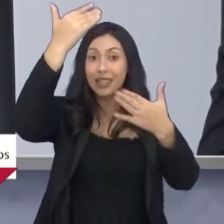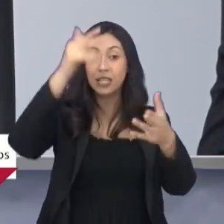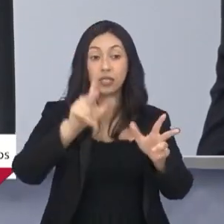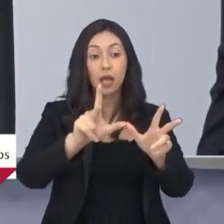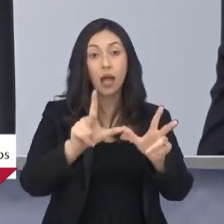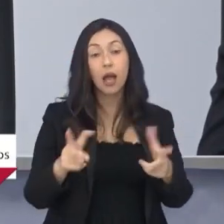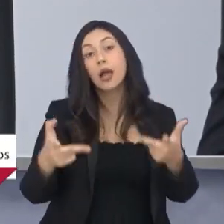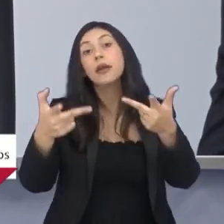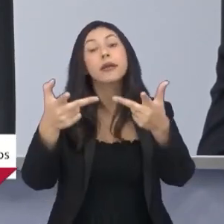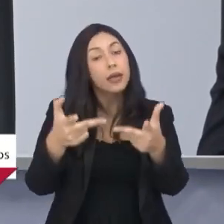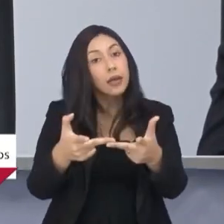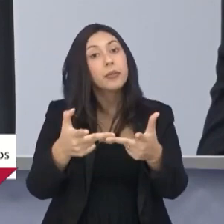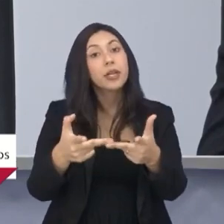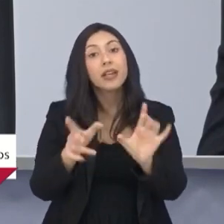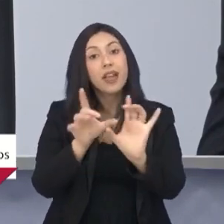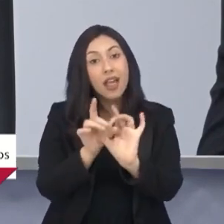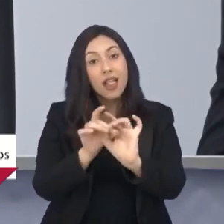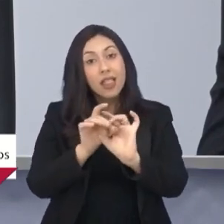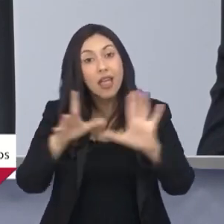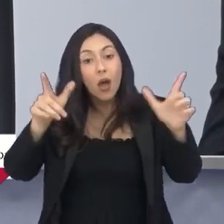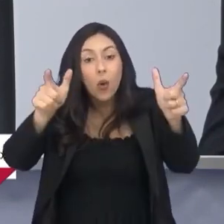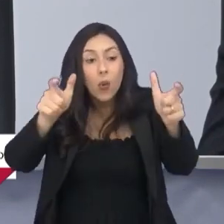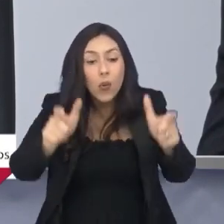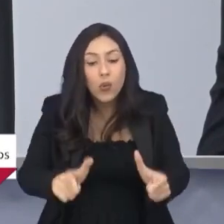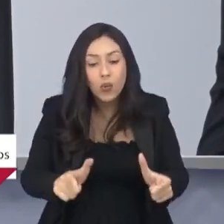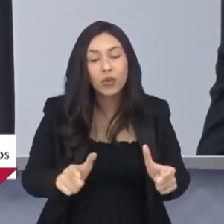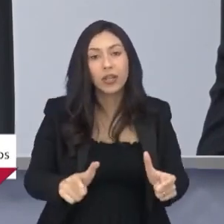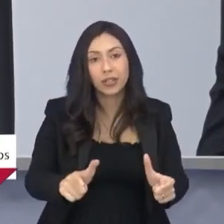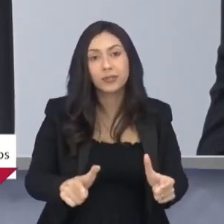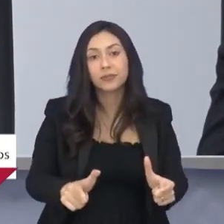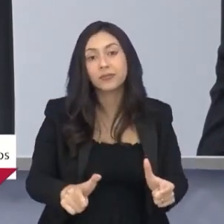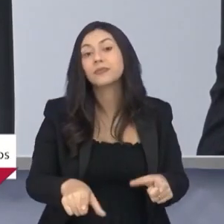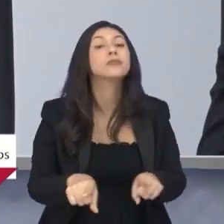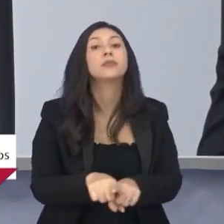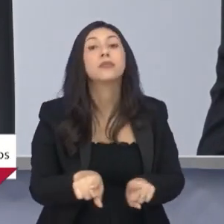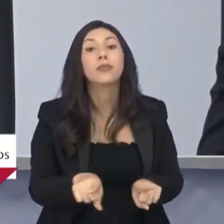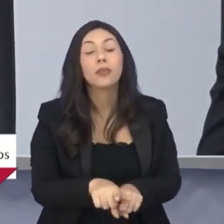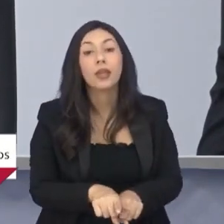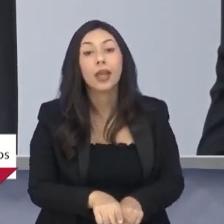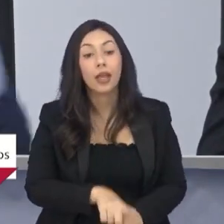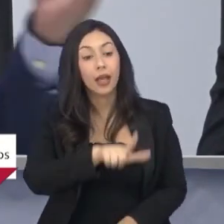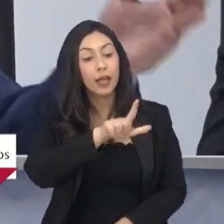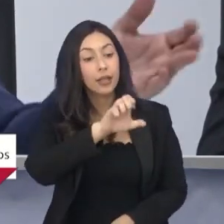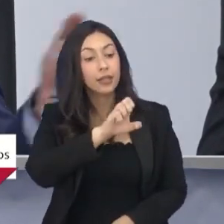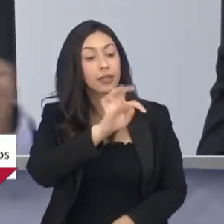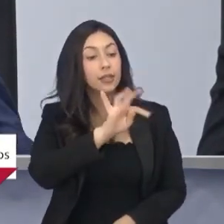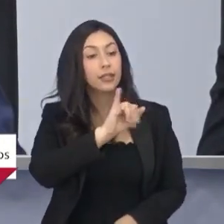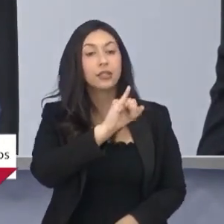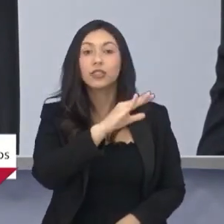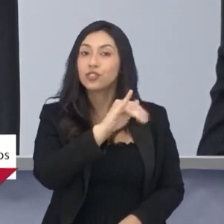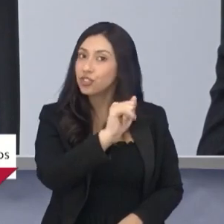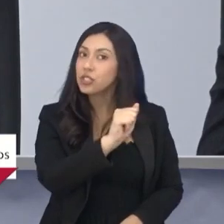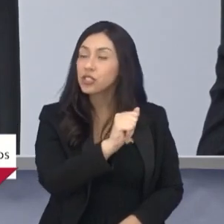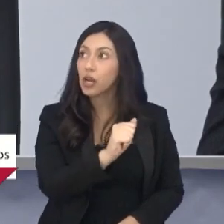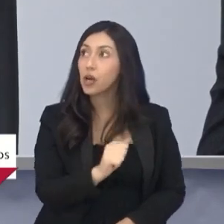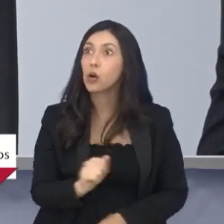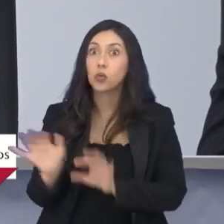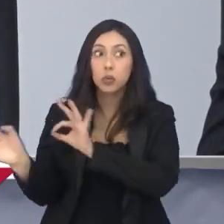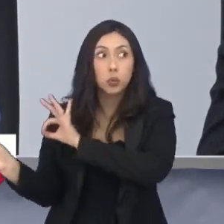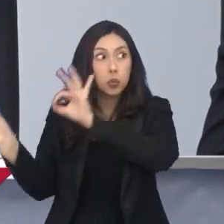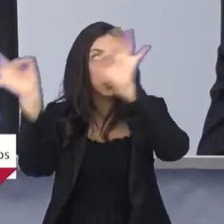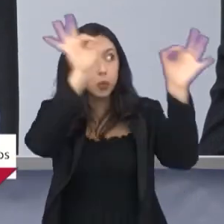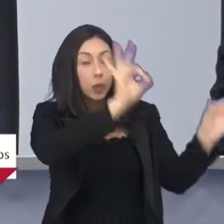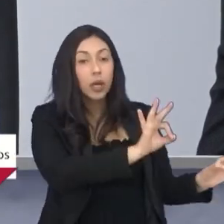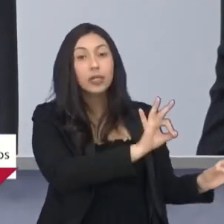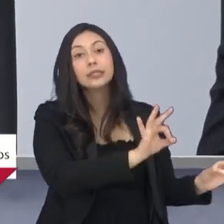municipal que cedeu o espaço né agradeço Dra Letícia do Ministério Público de contas que ficou do começo ao fim do evento sei dos seus compromissos